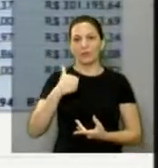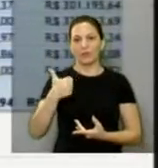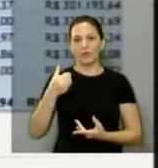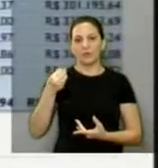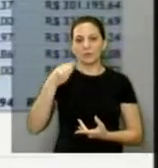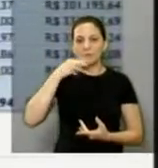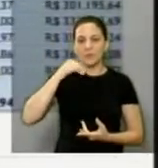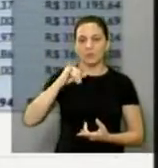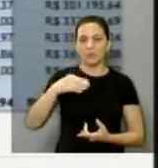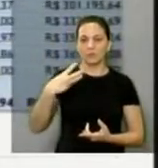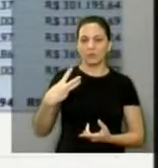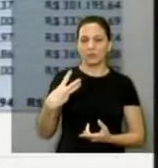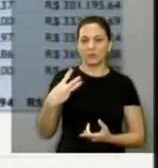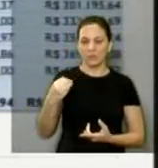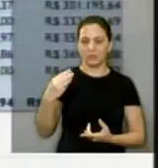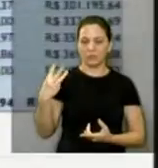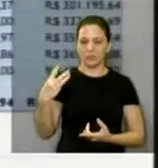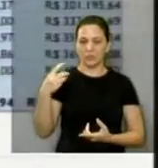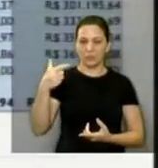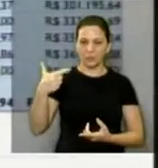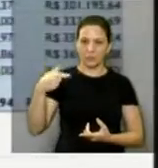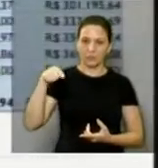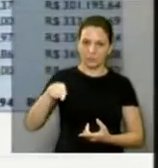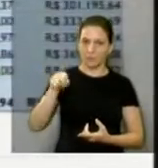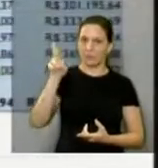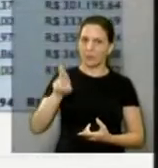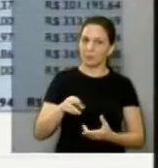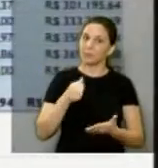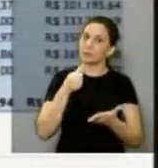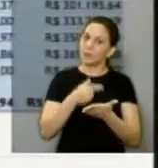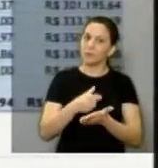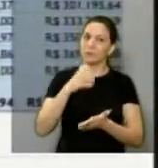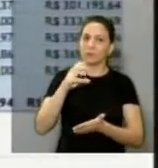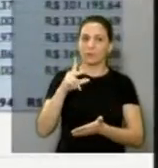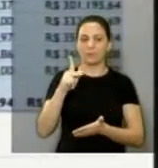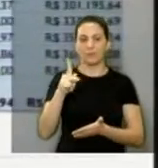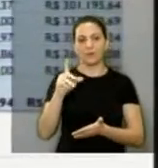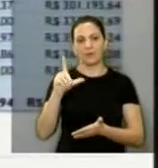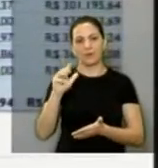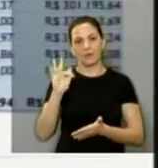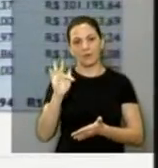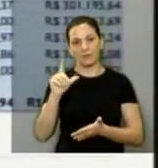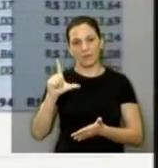R$ 10.032.000. O consumo que ela pagou para a companhia, ou seja, a CPFL, no valor de